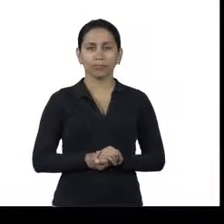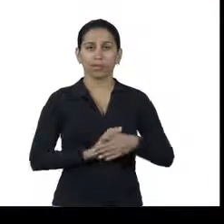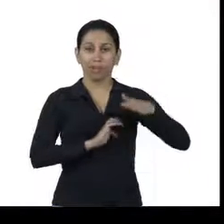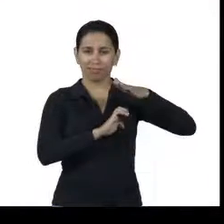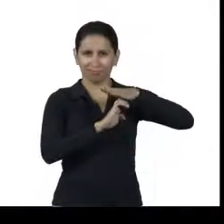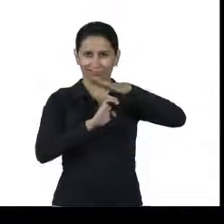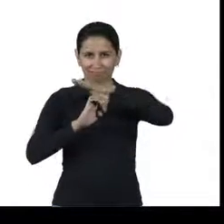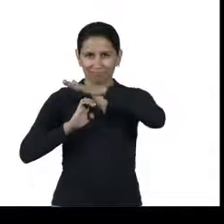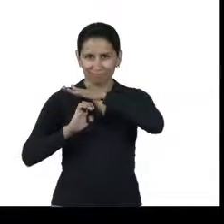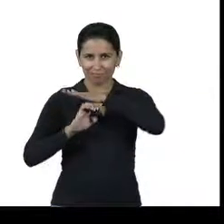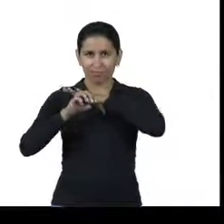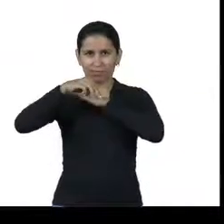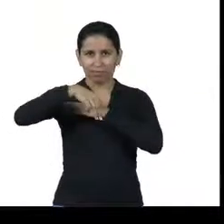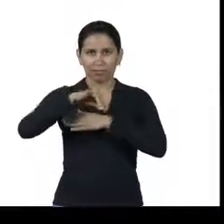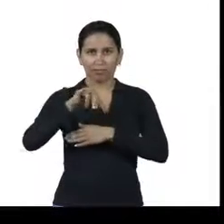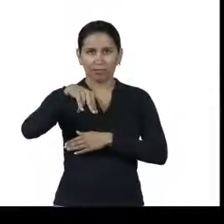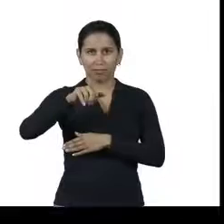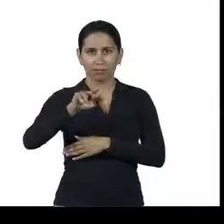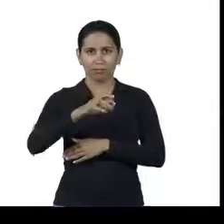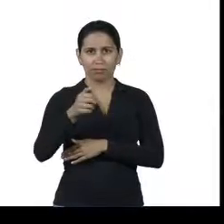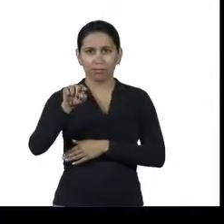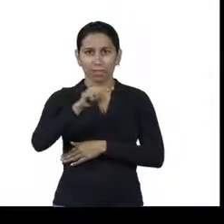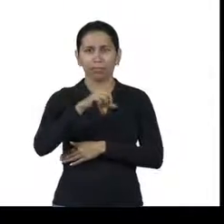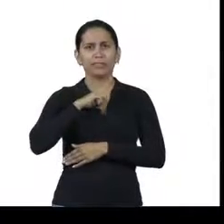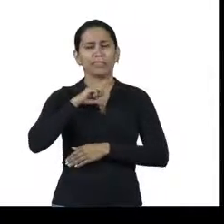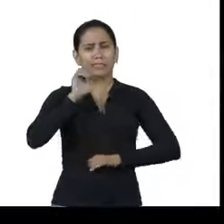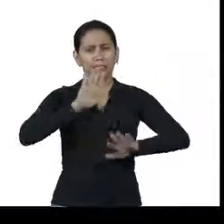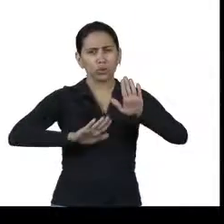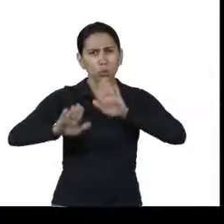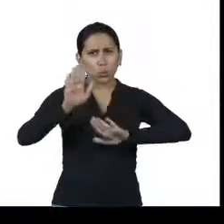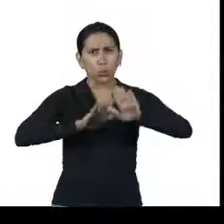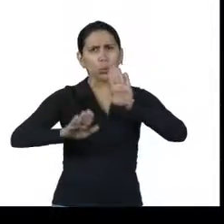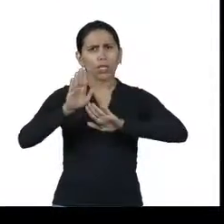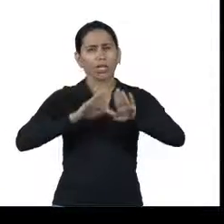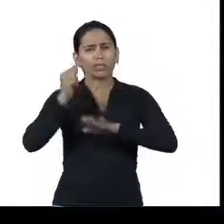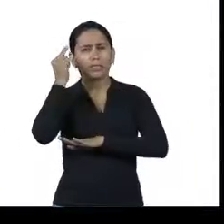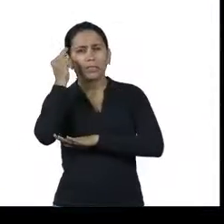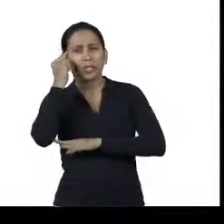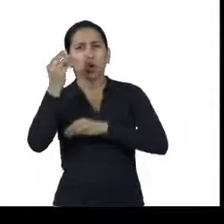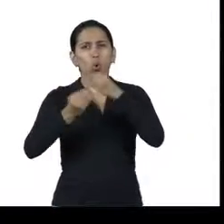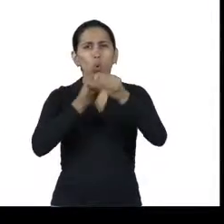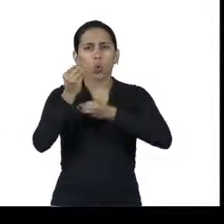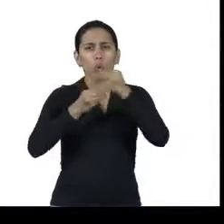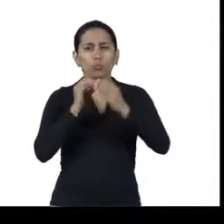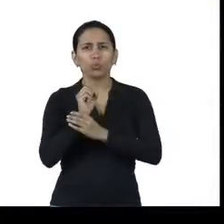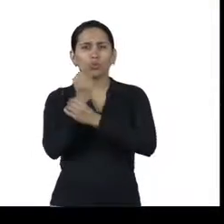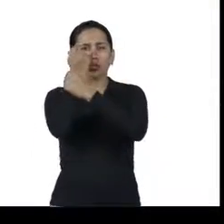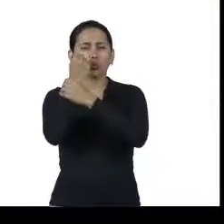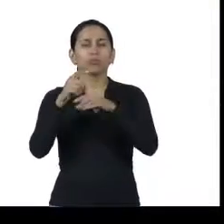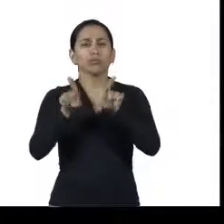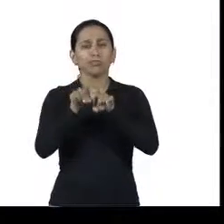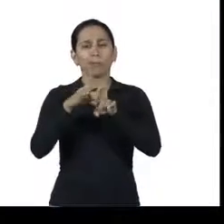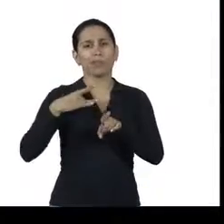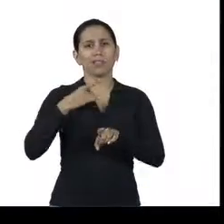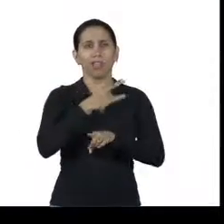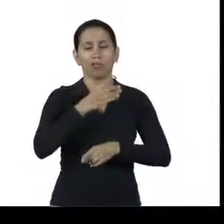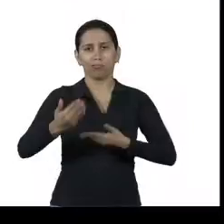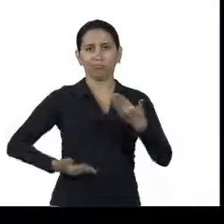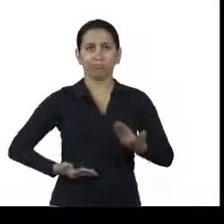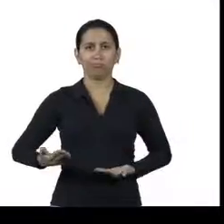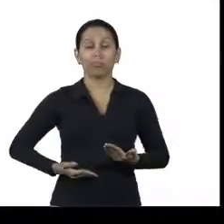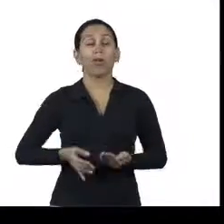As empresas de mineração tomam todos os cuidados pensando na segurança e saúde do trabalhador. Exemplos disso são